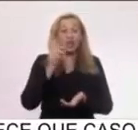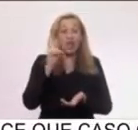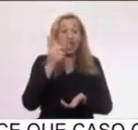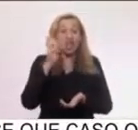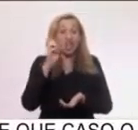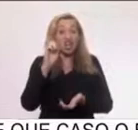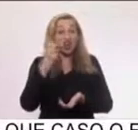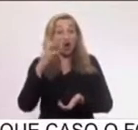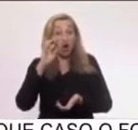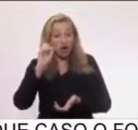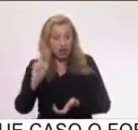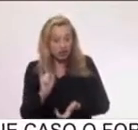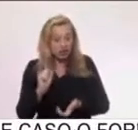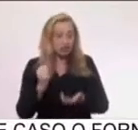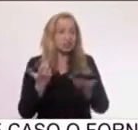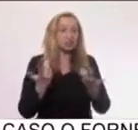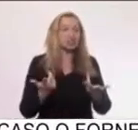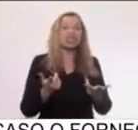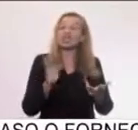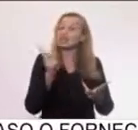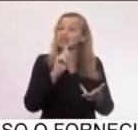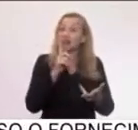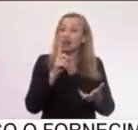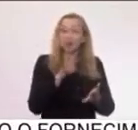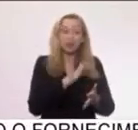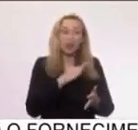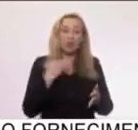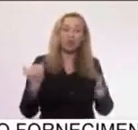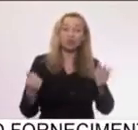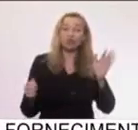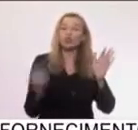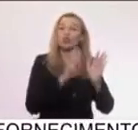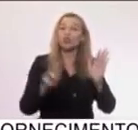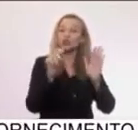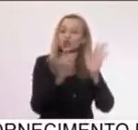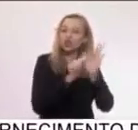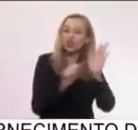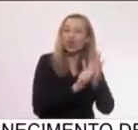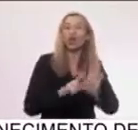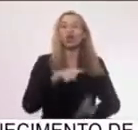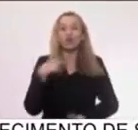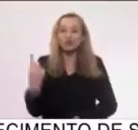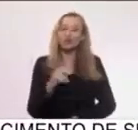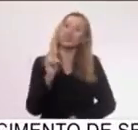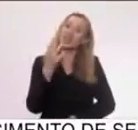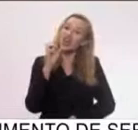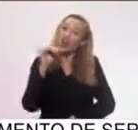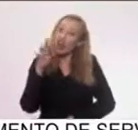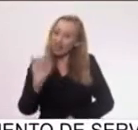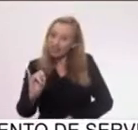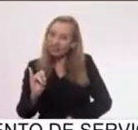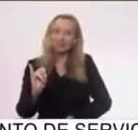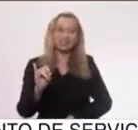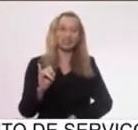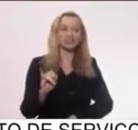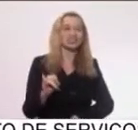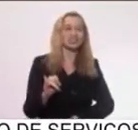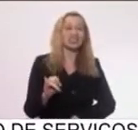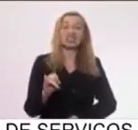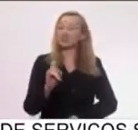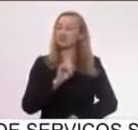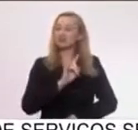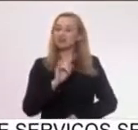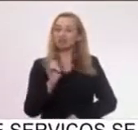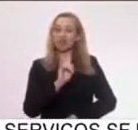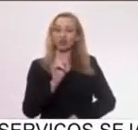heróis, além de não terem morrido de overdose, os nossos heróis, Coronel Salema, não são